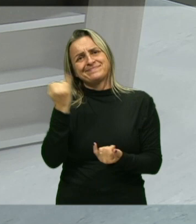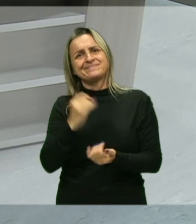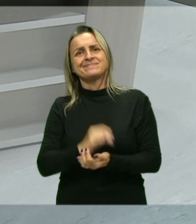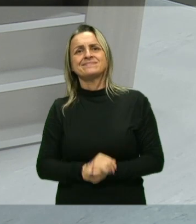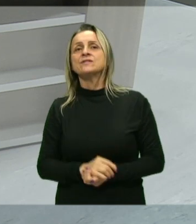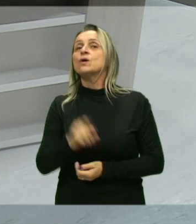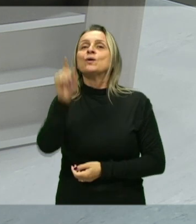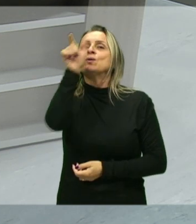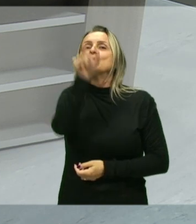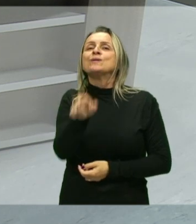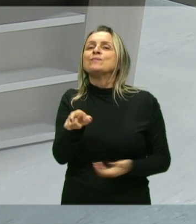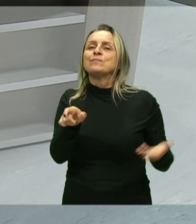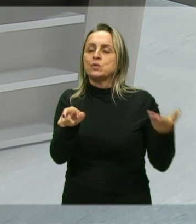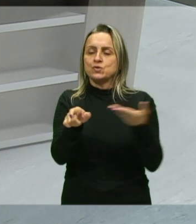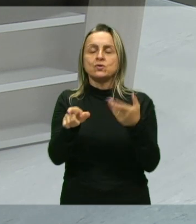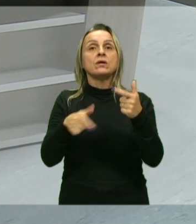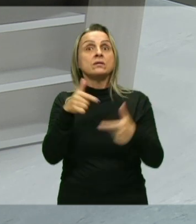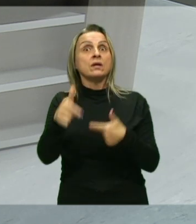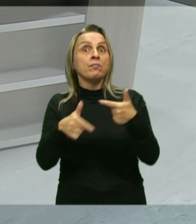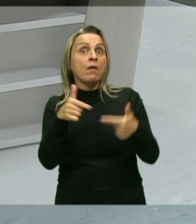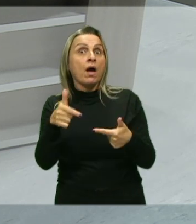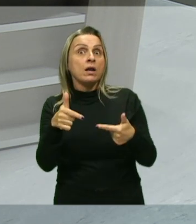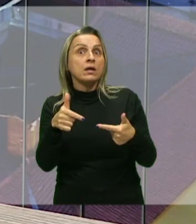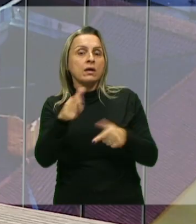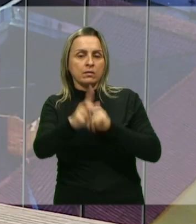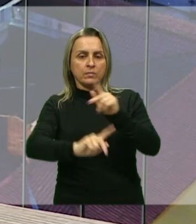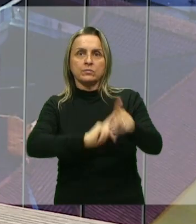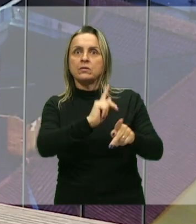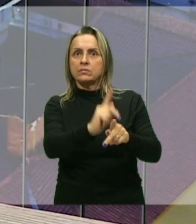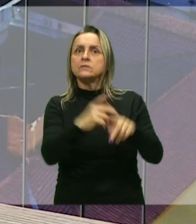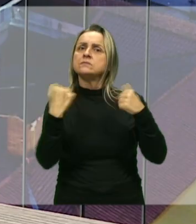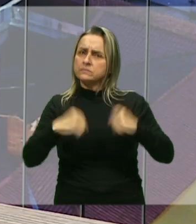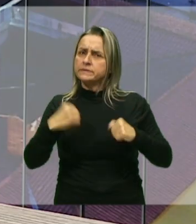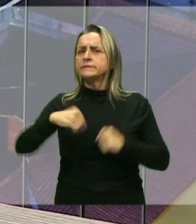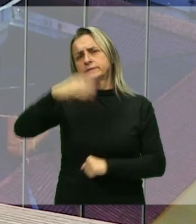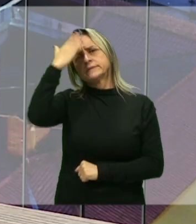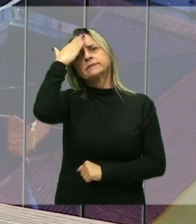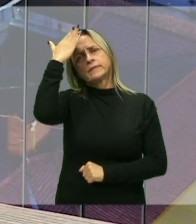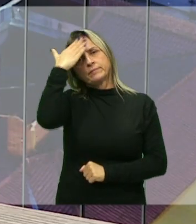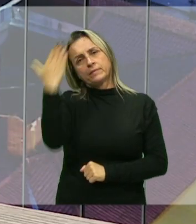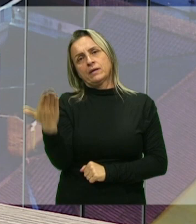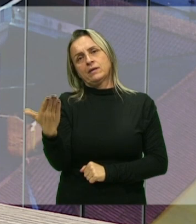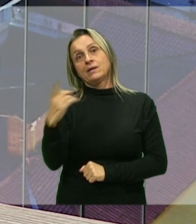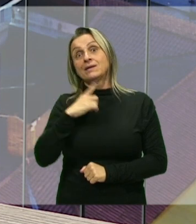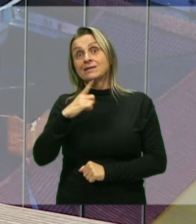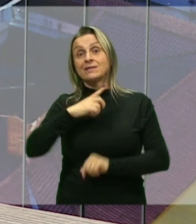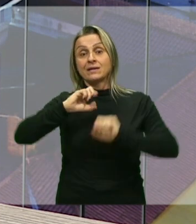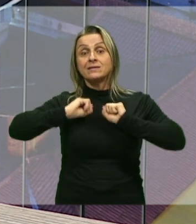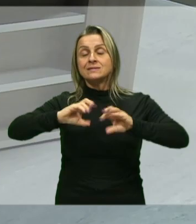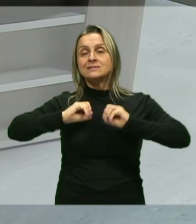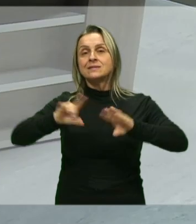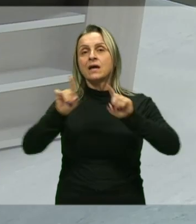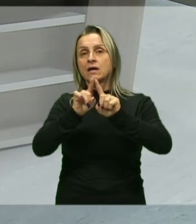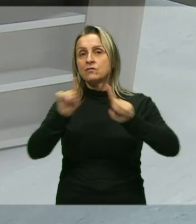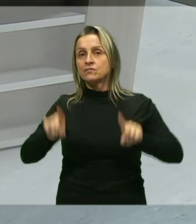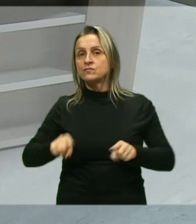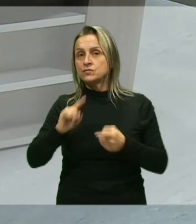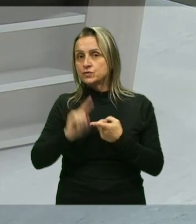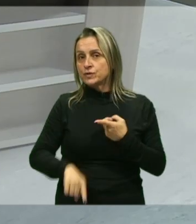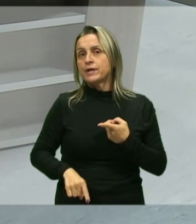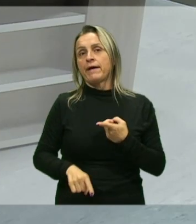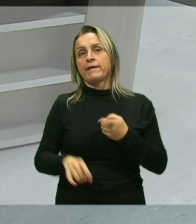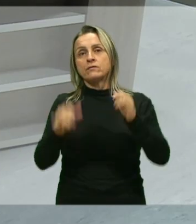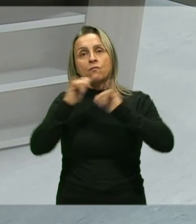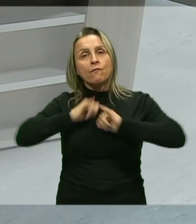de serviço que, né, presta um serviço para a população tem que saber que tem que passar para os funcionários, né? Esse